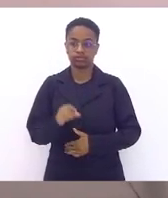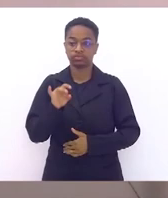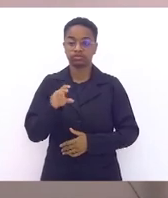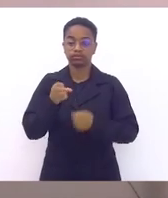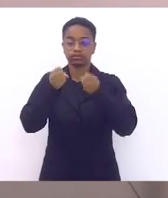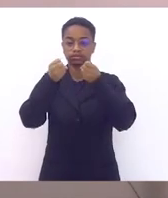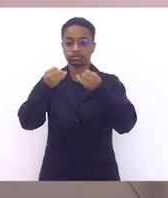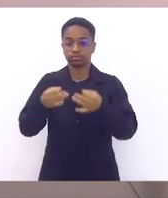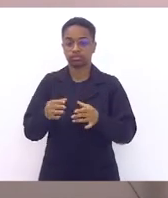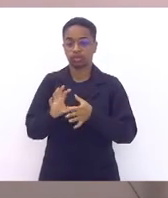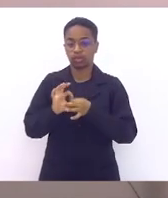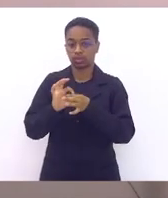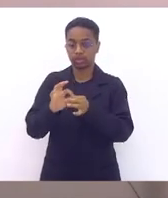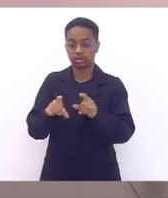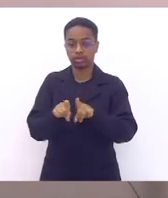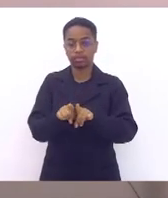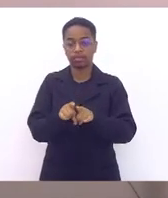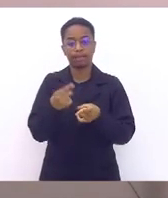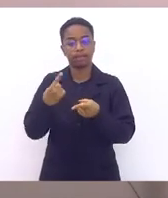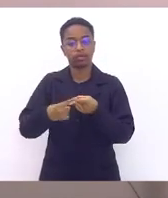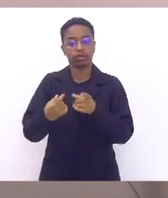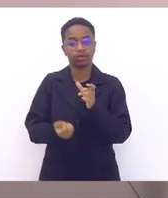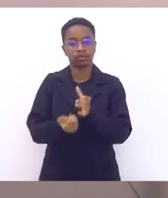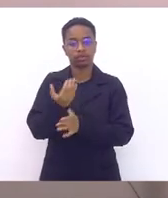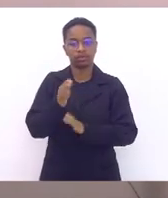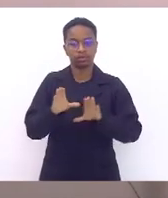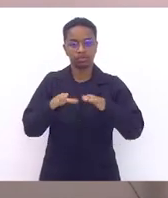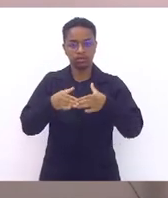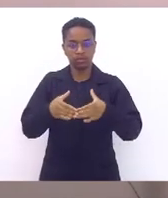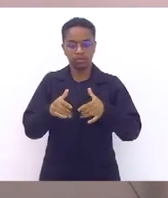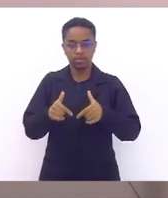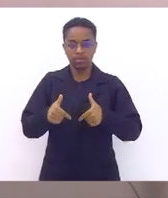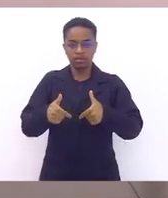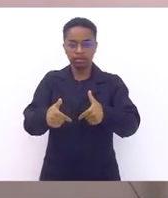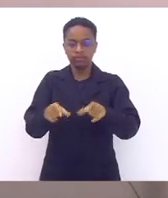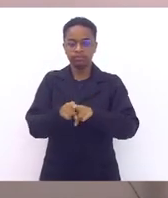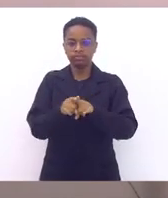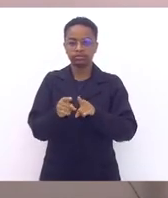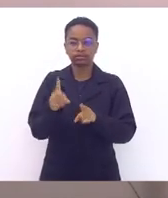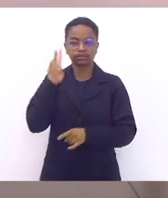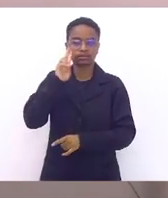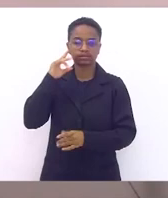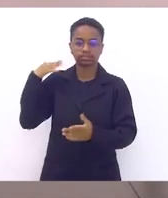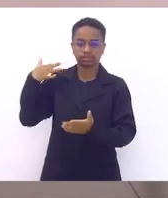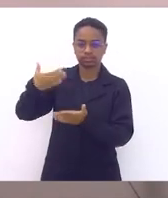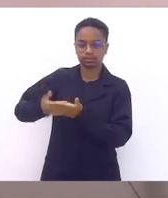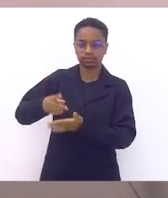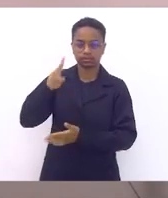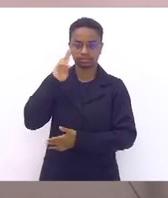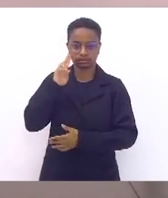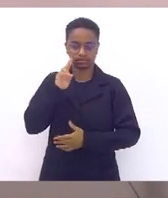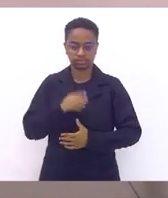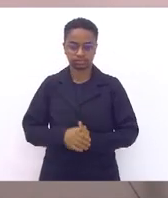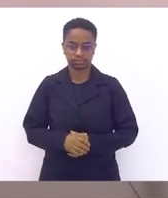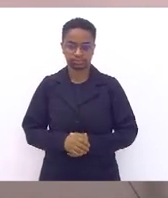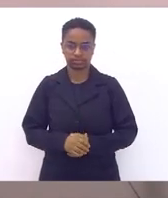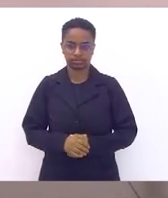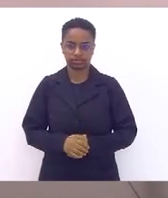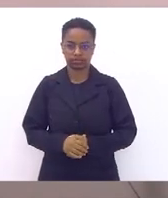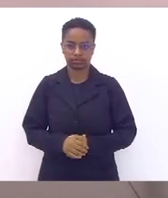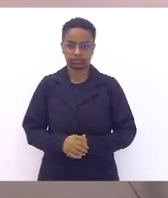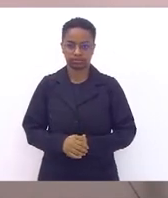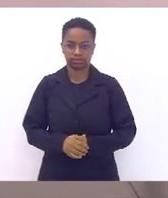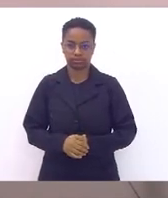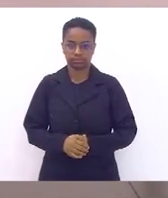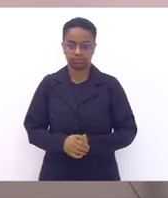contextualizar o motivo dessa frente parlamentar e fazer aí uma retrospectiva histórica. Primeiro, dizer que essa